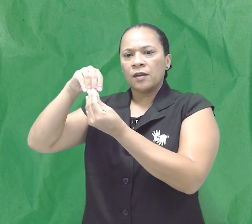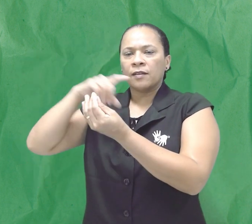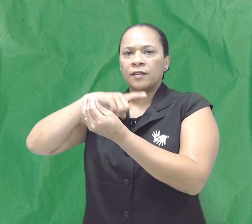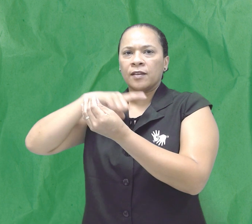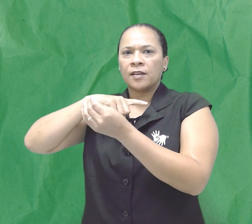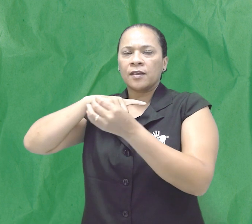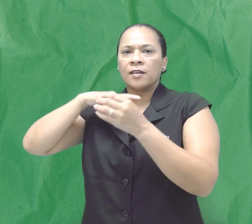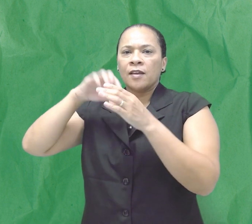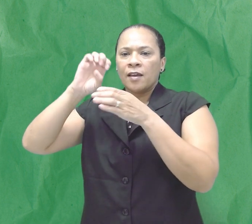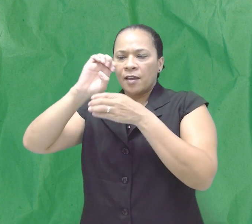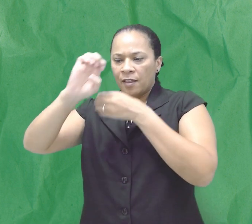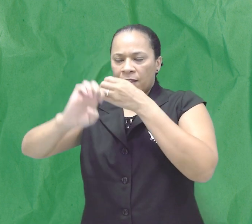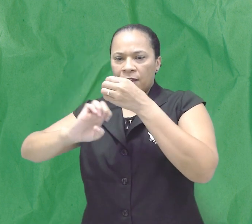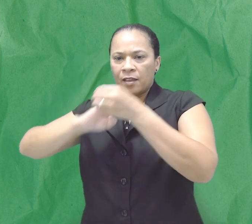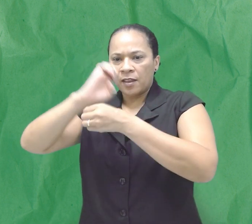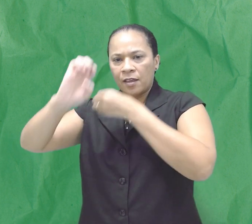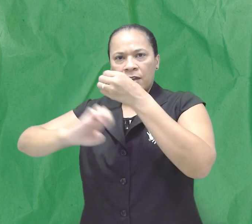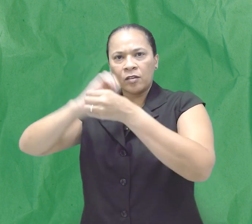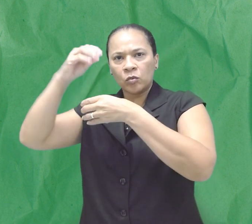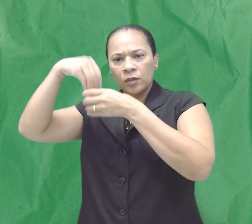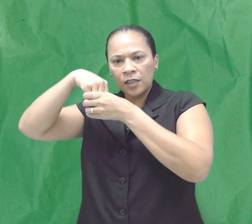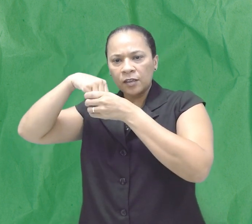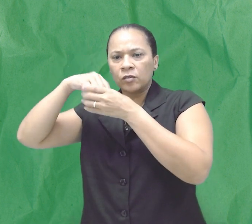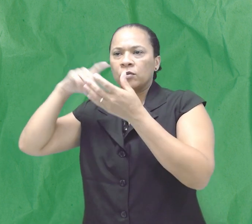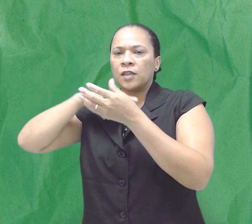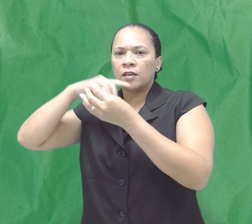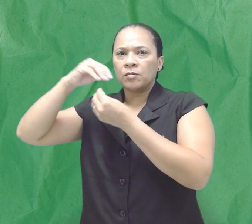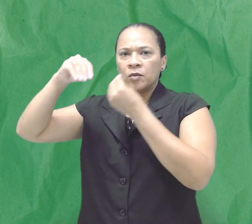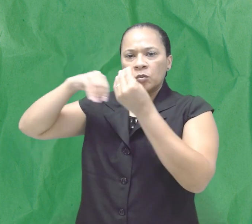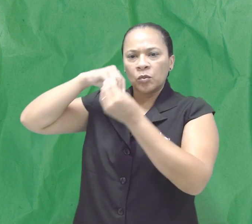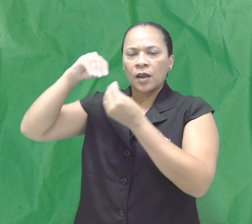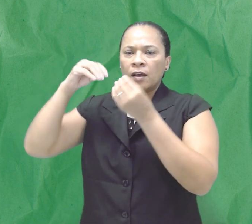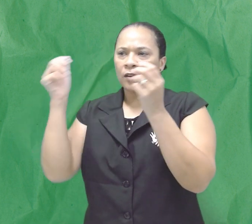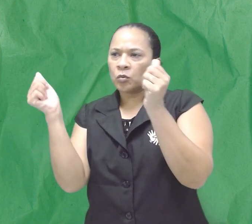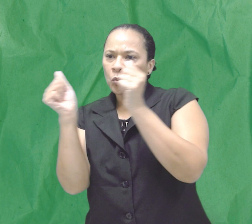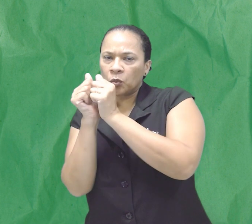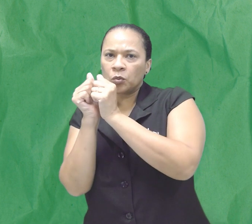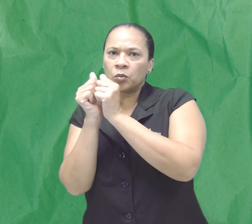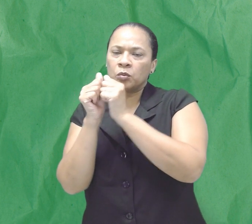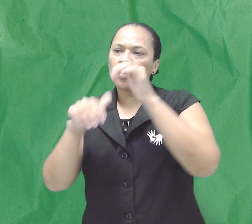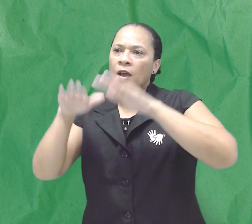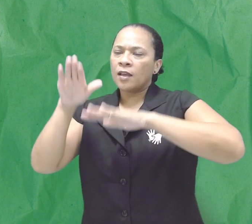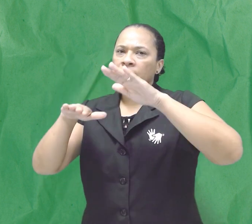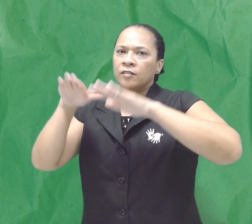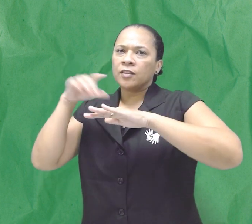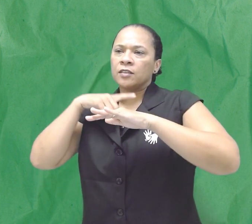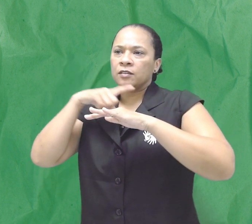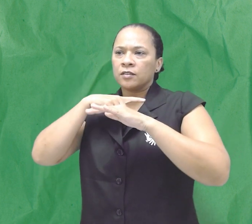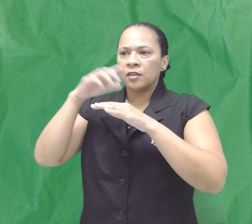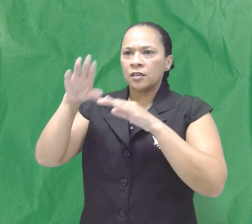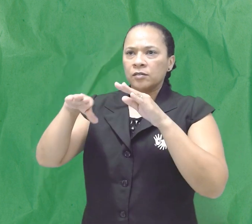onde, principalmente, ele tem aqui uma região de junção, tem uma região que é